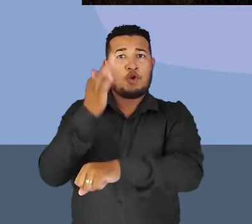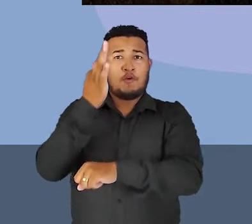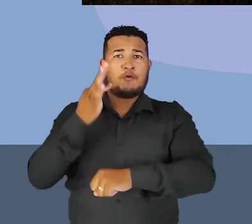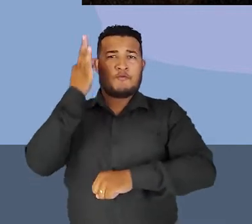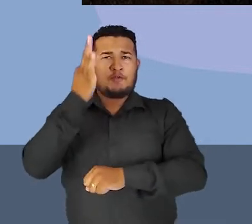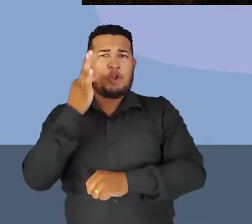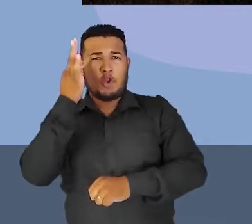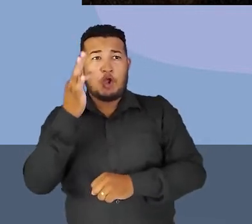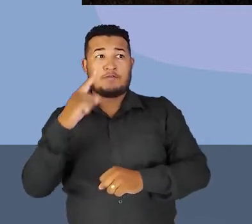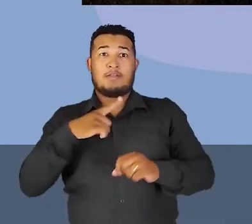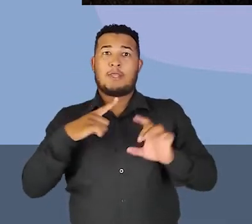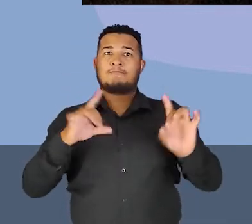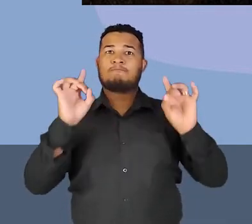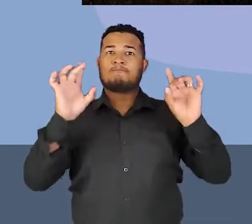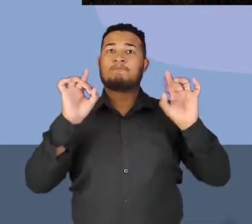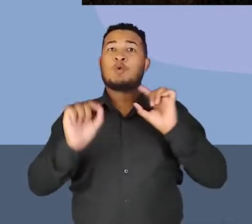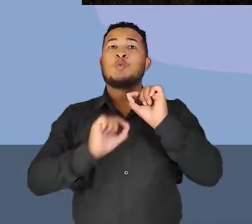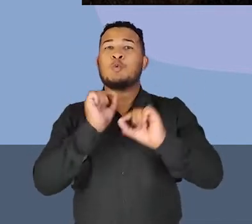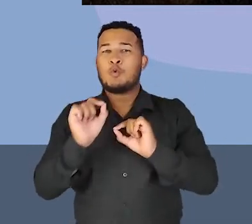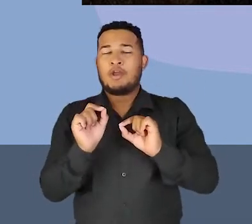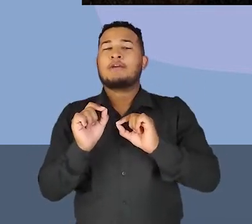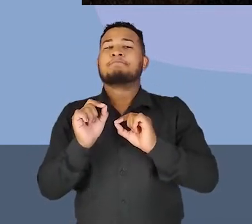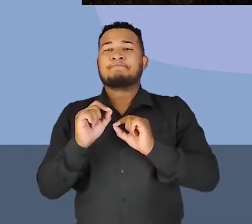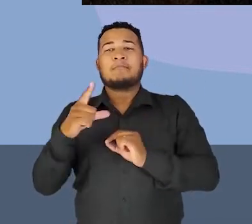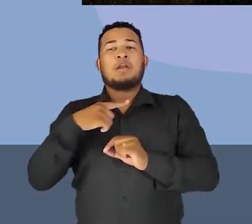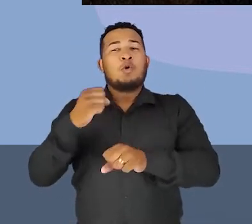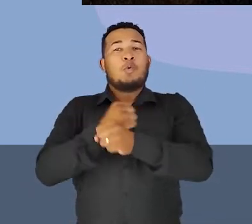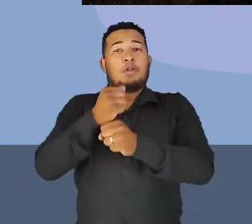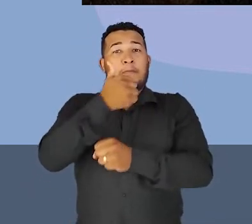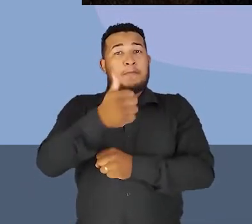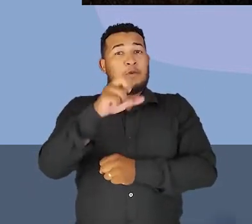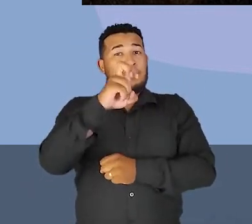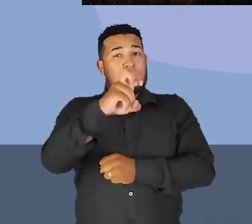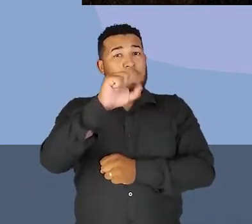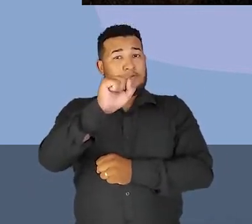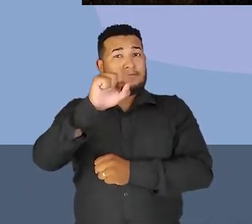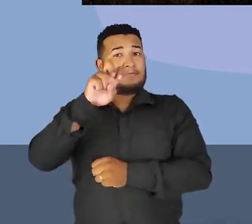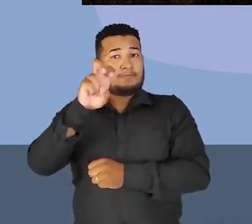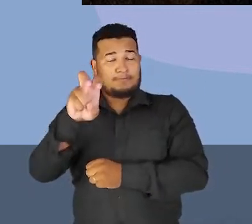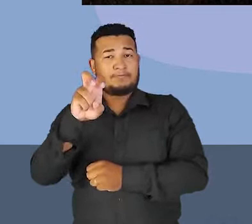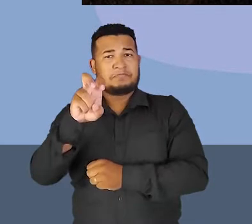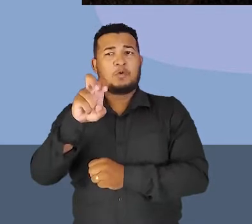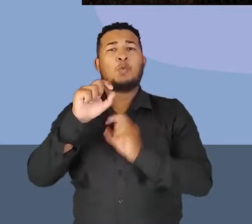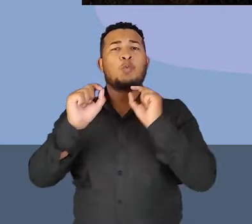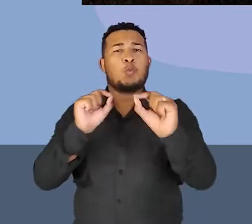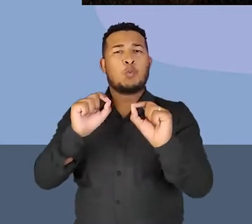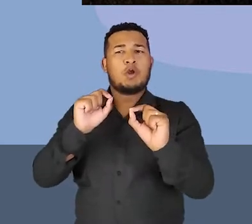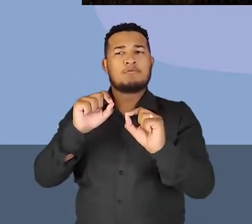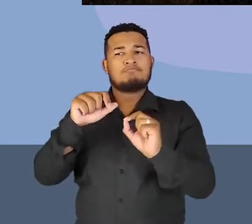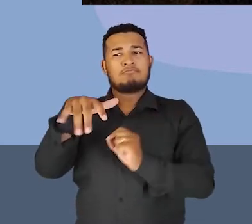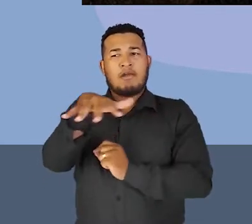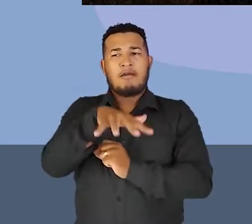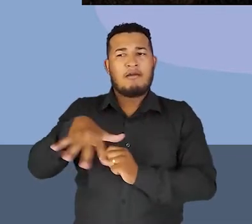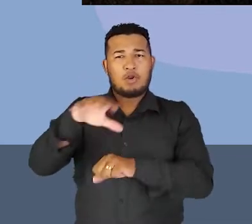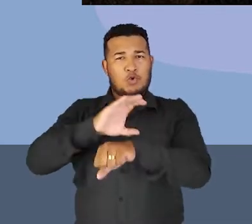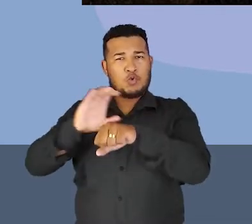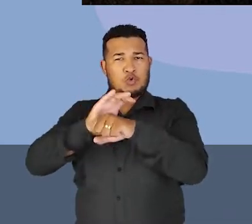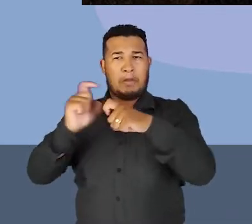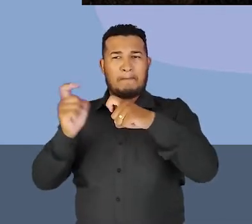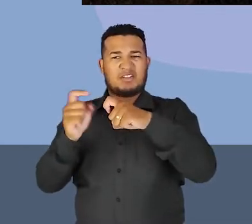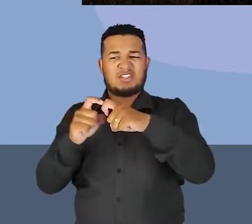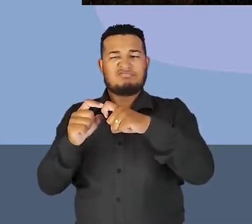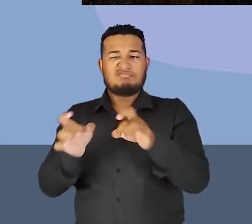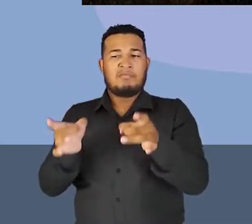tem uma particularidade. Ele abandonou, em 1585, ele abandonou o curso de